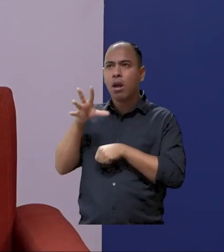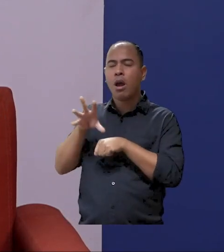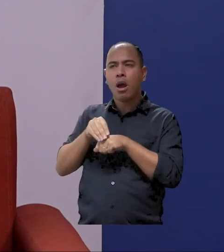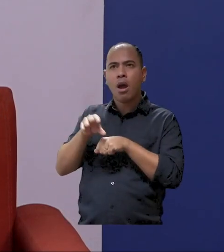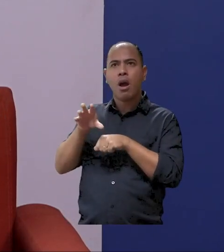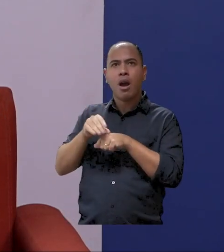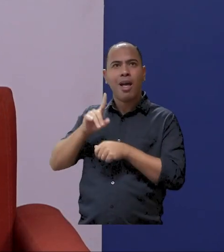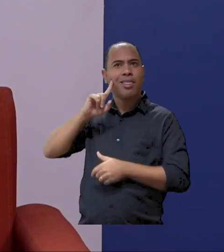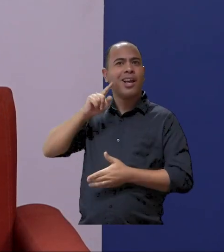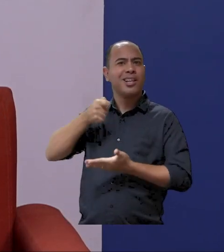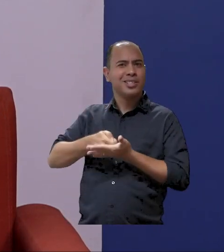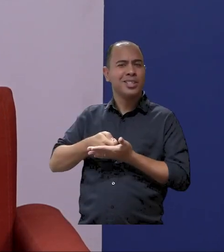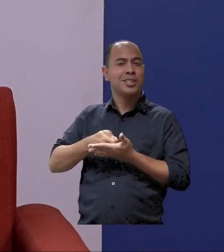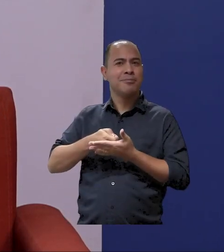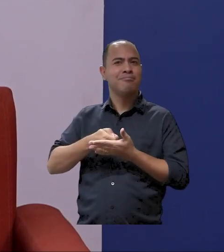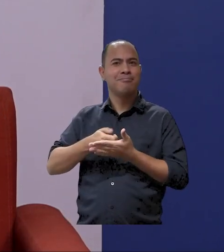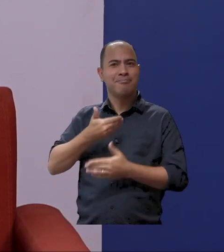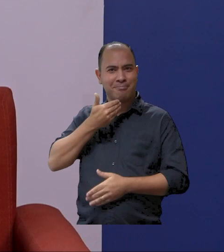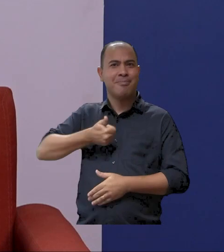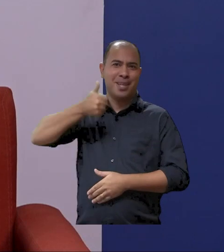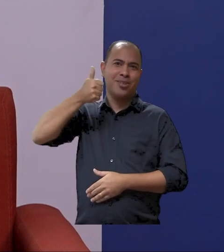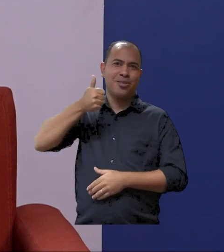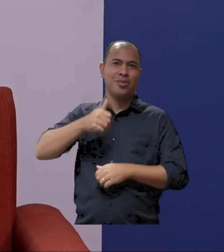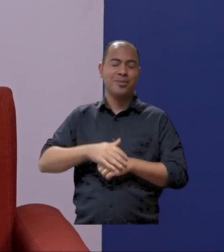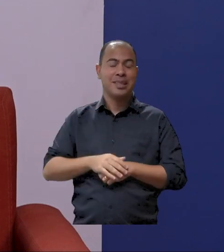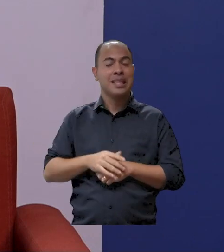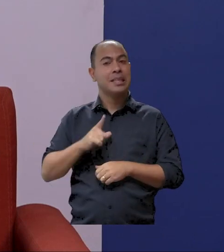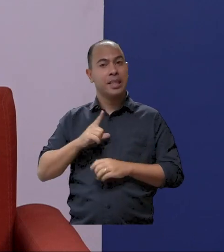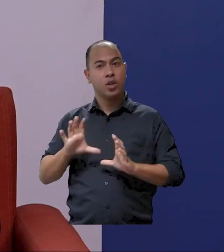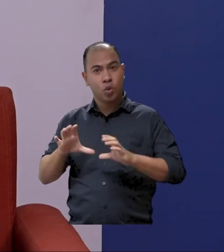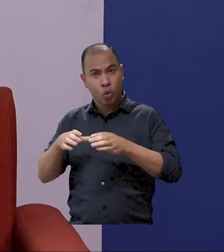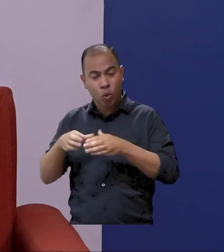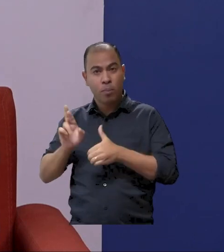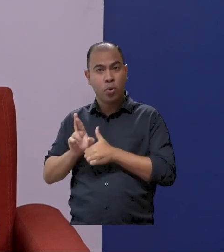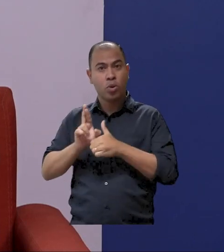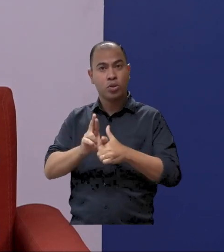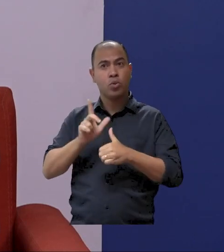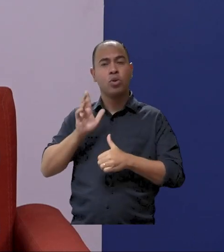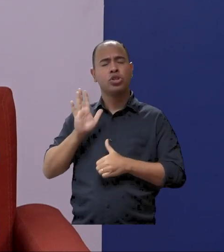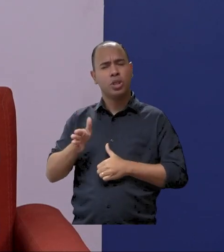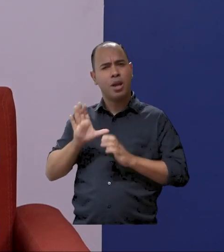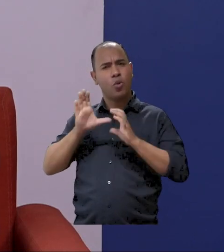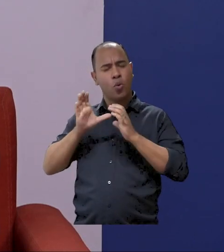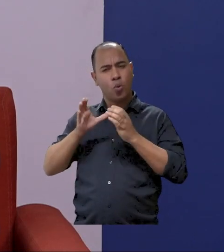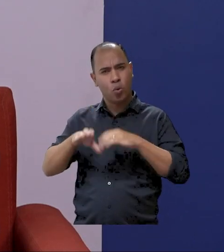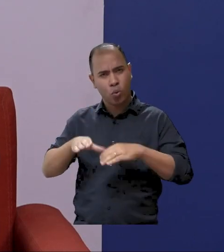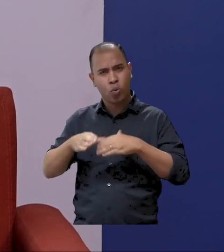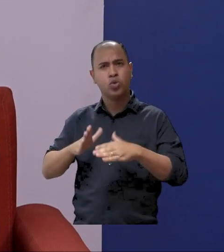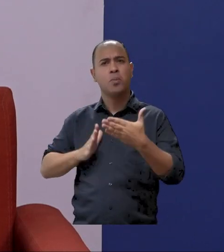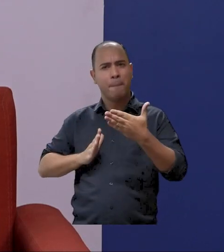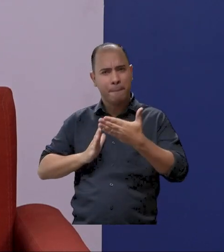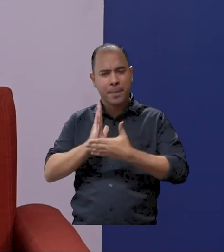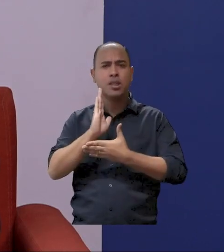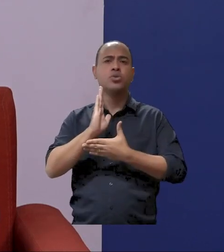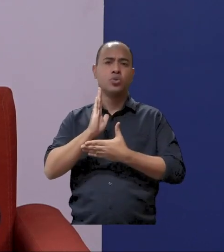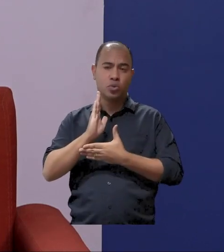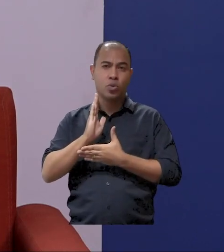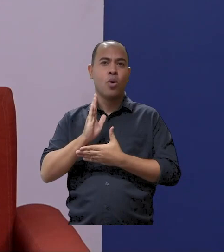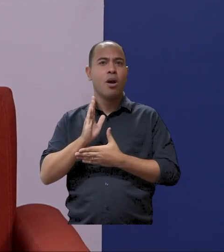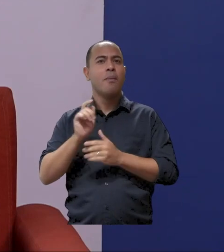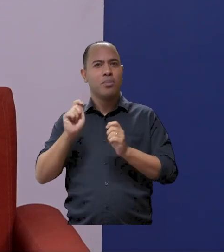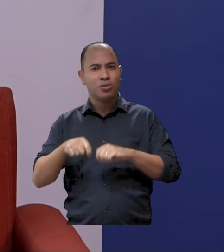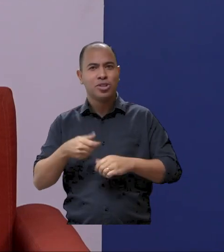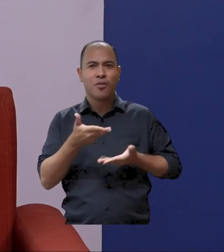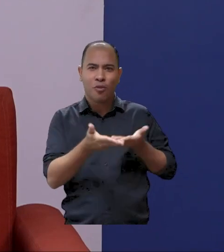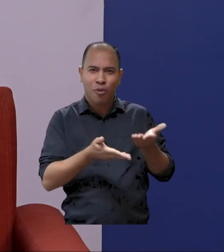melhores decisões. Então, lá há todo um corpo, né, de procuradores selecionados por concurso público para poder prestar, servir